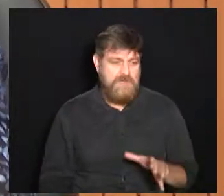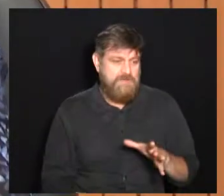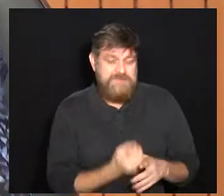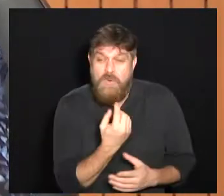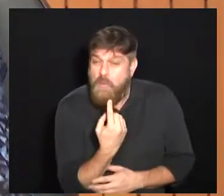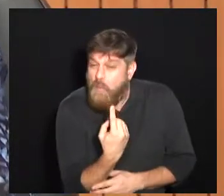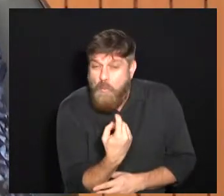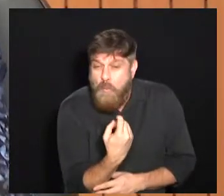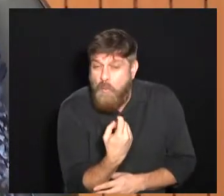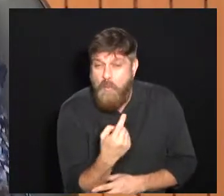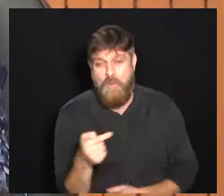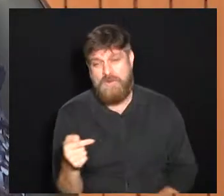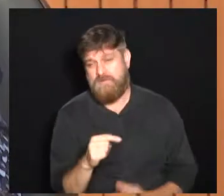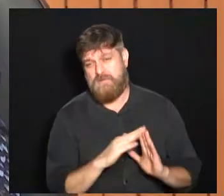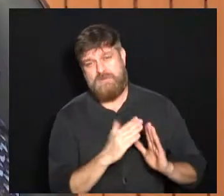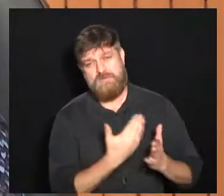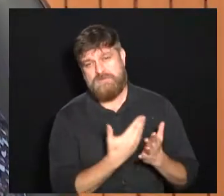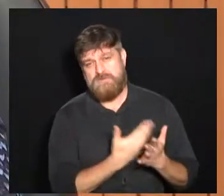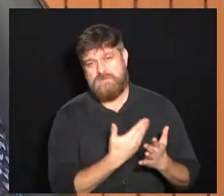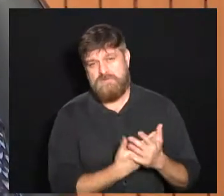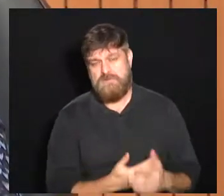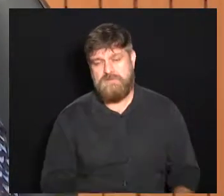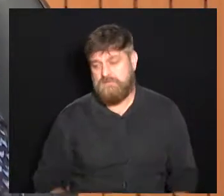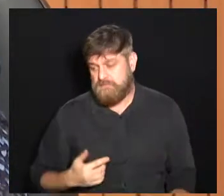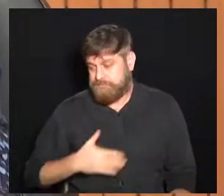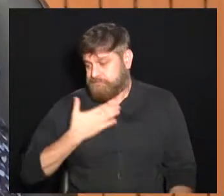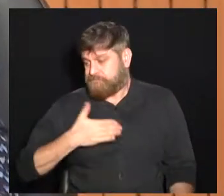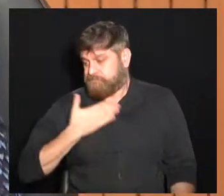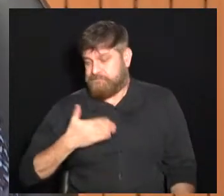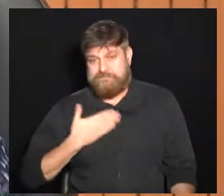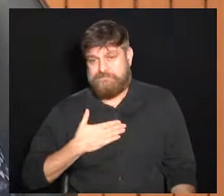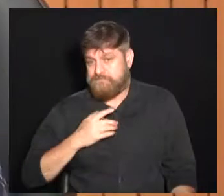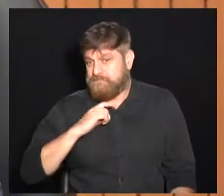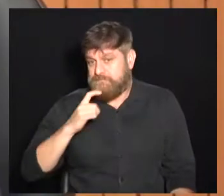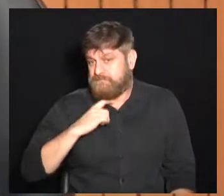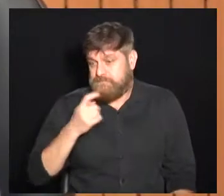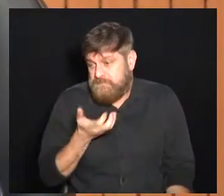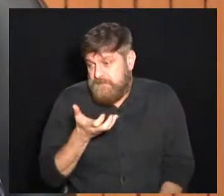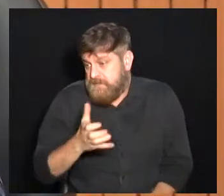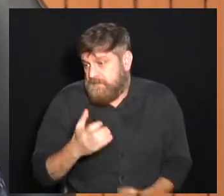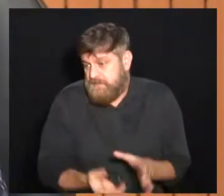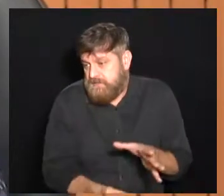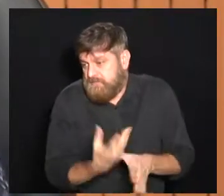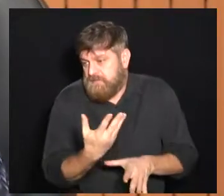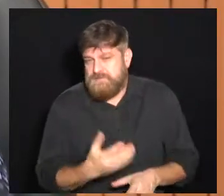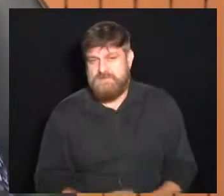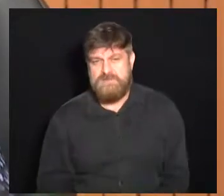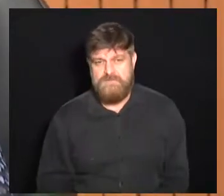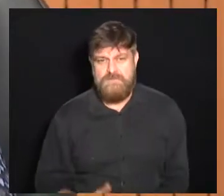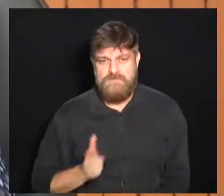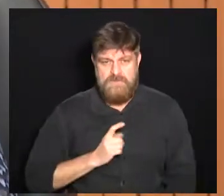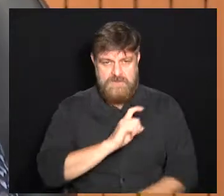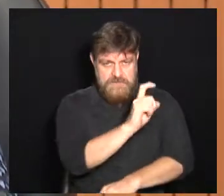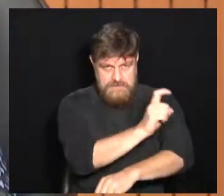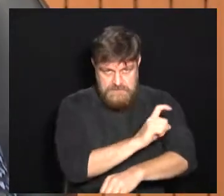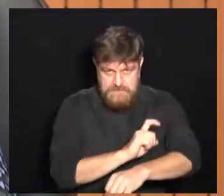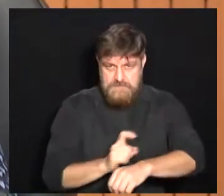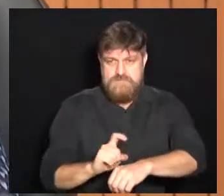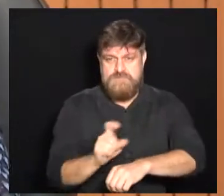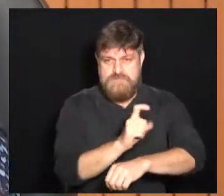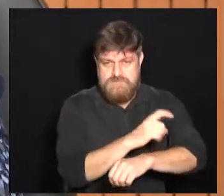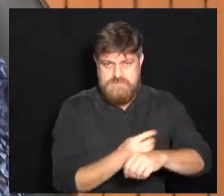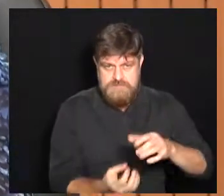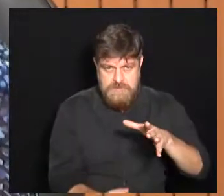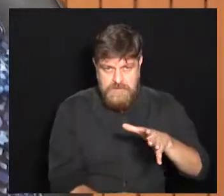parte, tá? Que ninguém esperava e ninguém queria que isso acontecesse. A dedetização foi